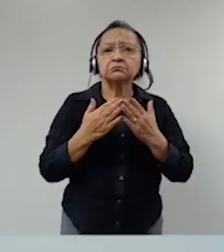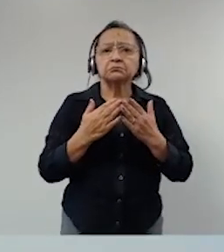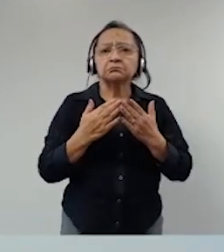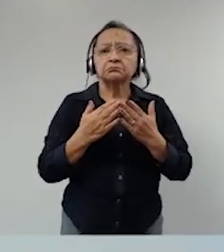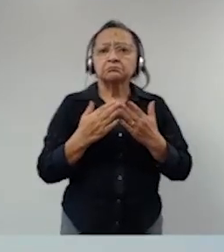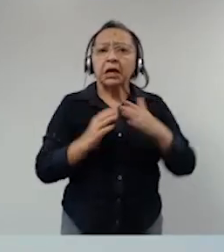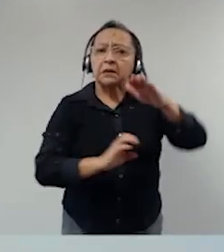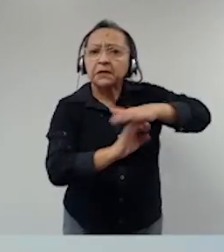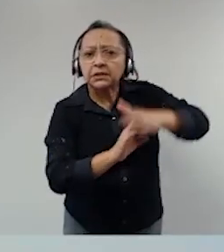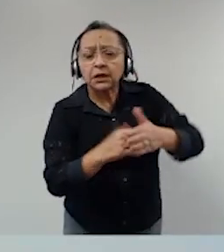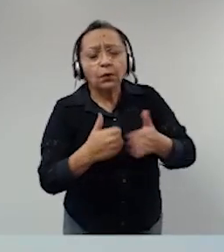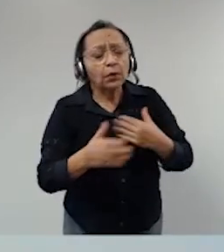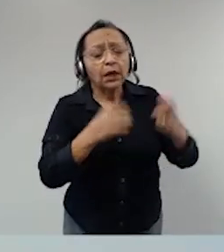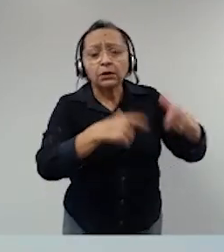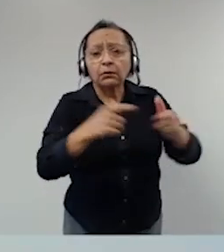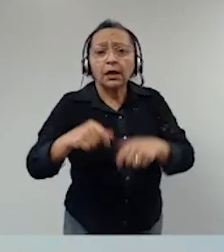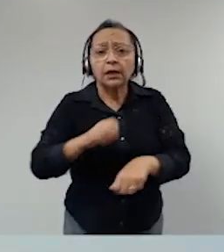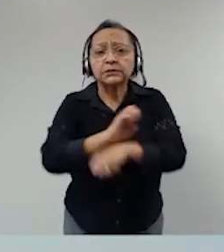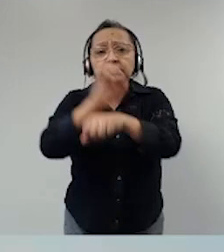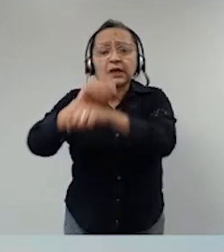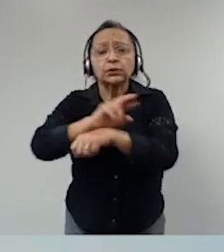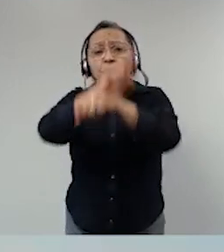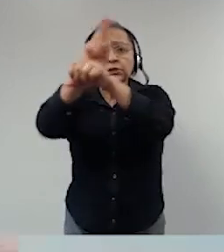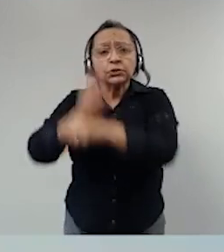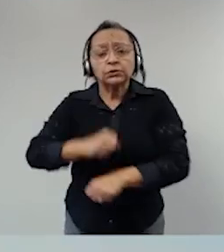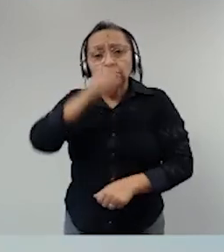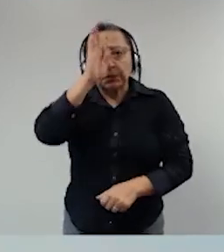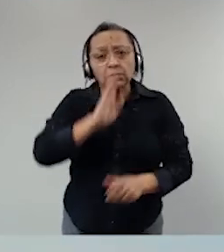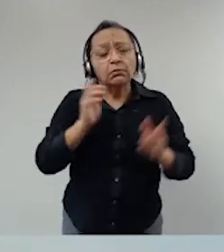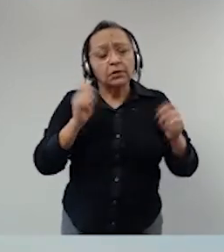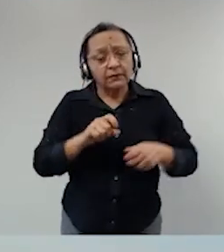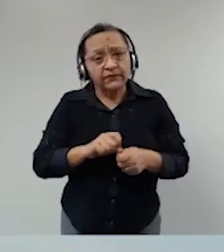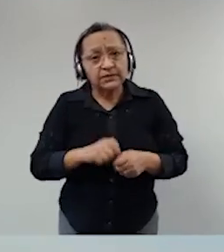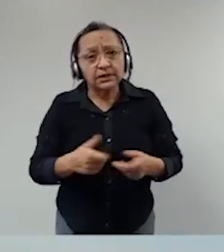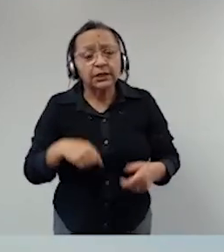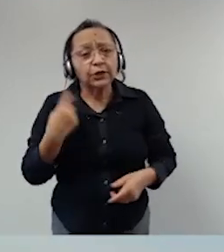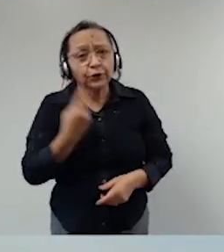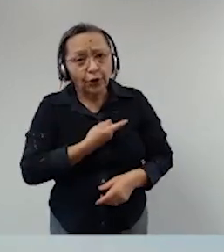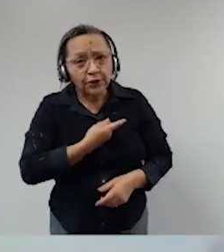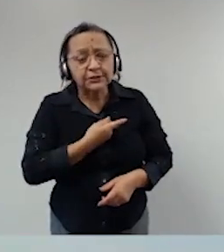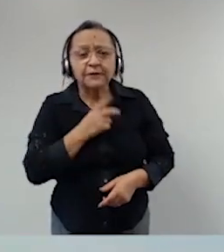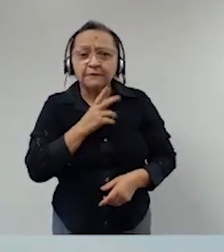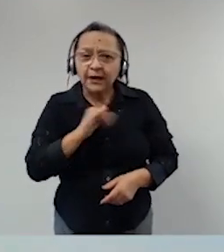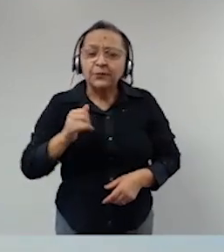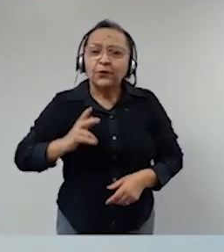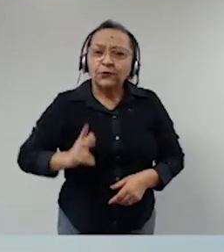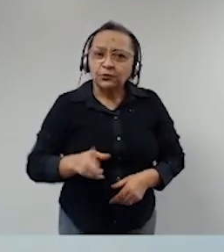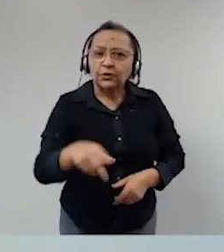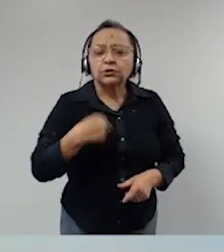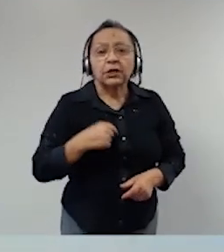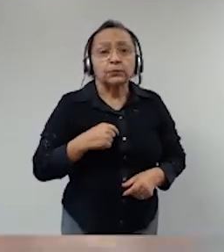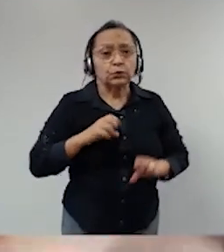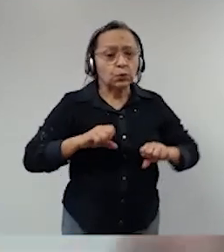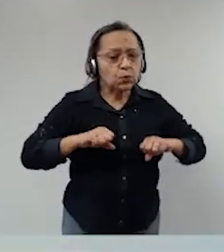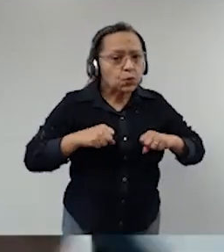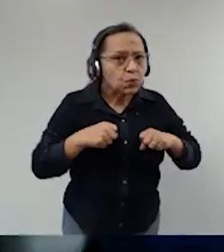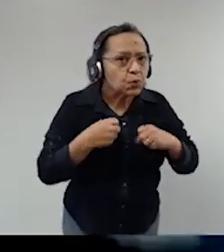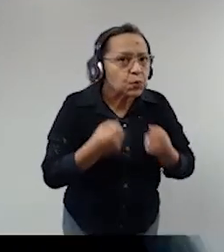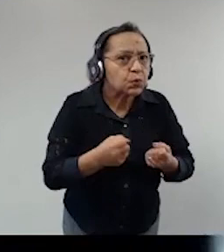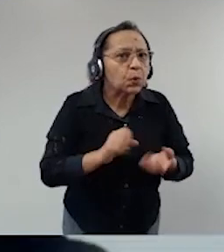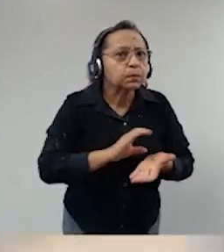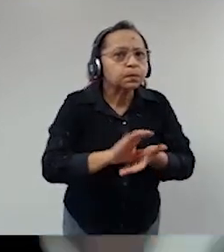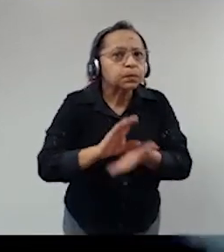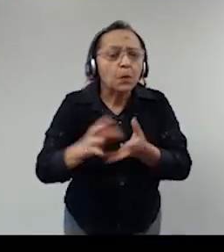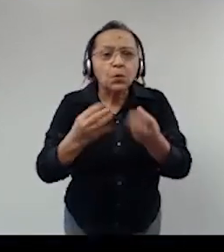ele poderá assim fazer. Né? E, paralelamente, nós estamos investindo muito em inteligência artificial de